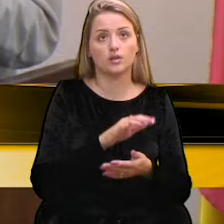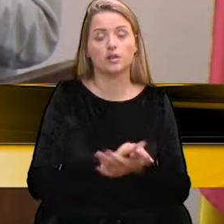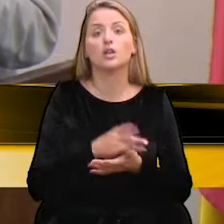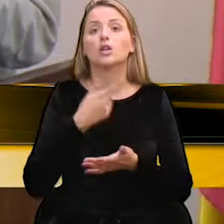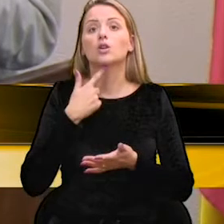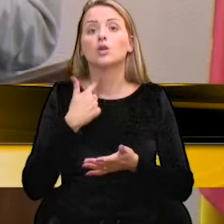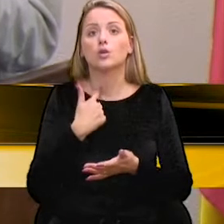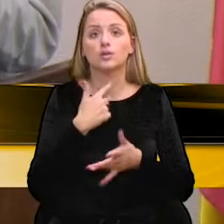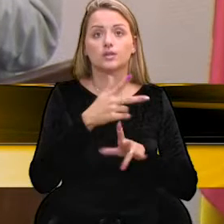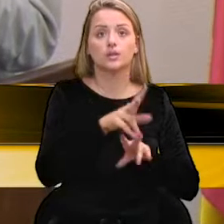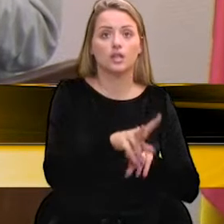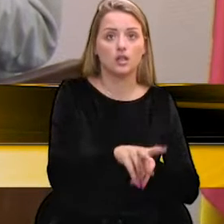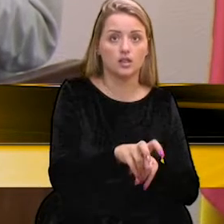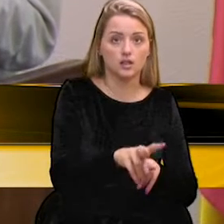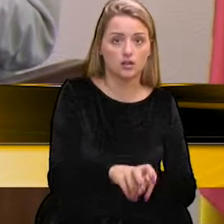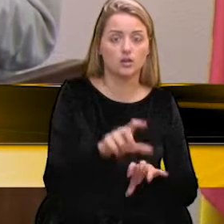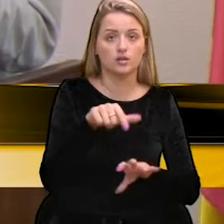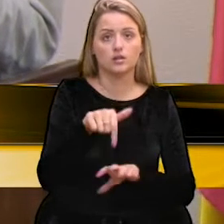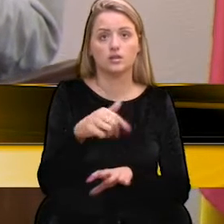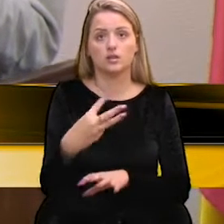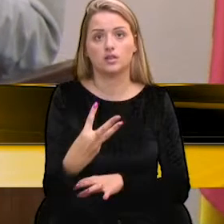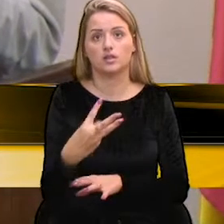Gostar da agricultura,